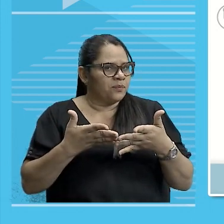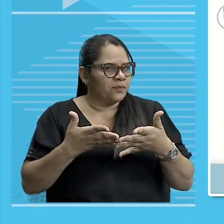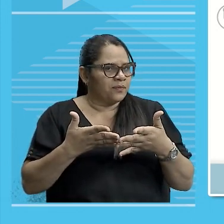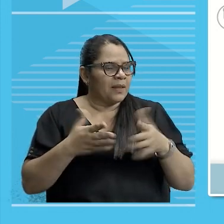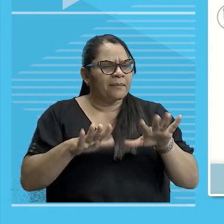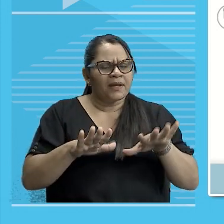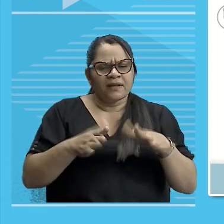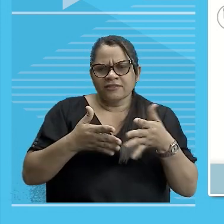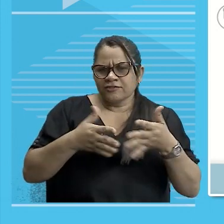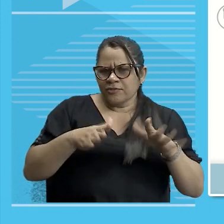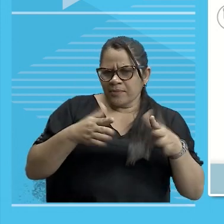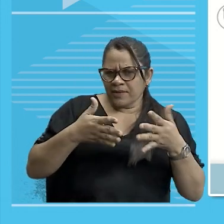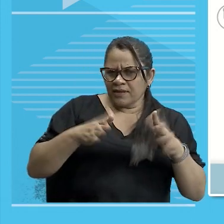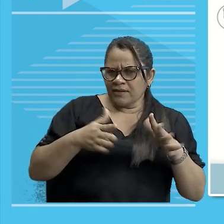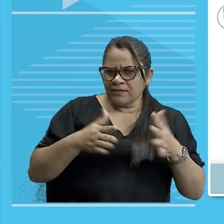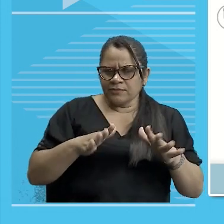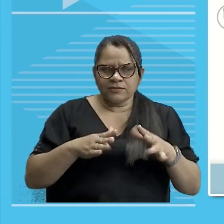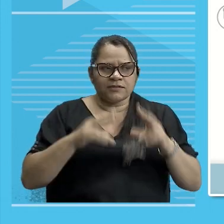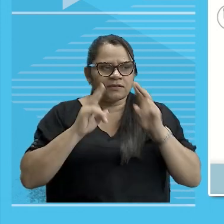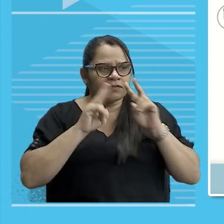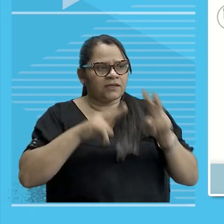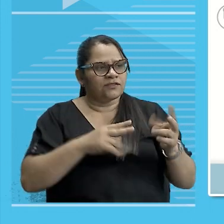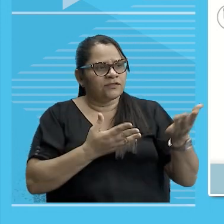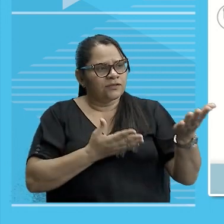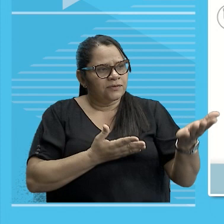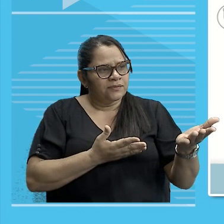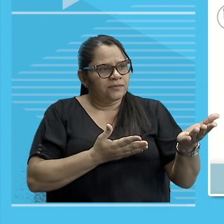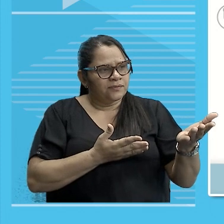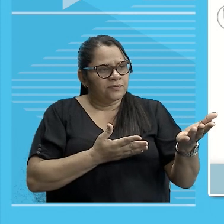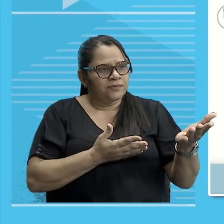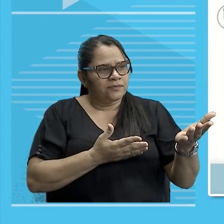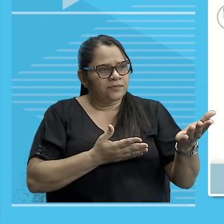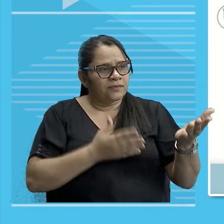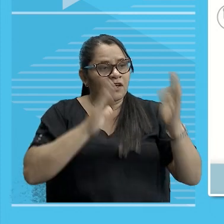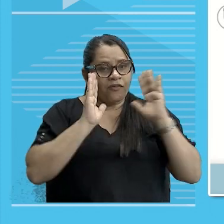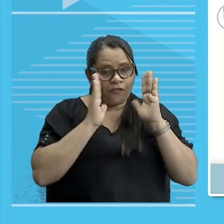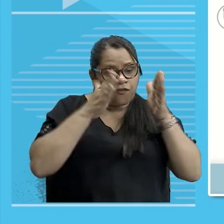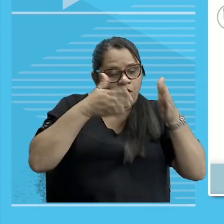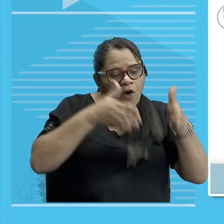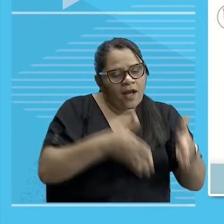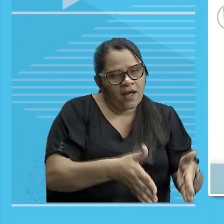mais ou menos Como diz minha avó focalizar